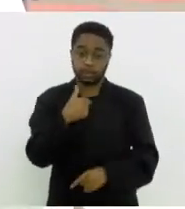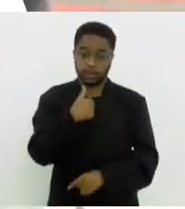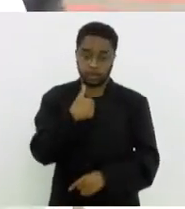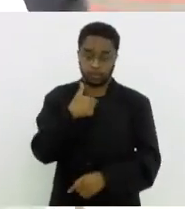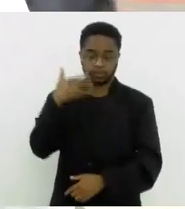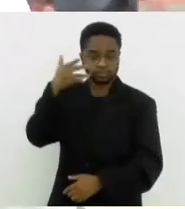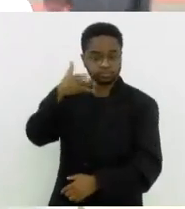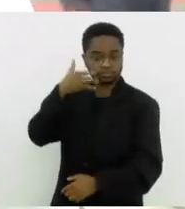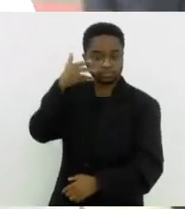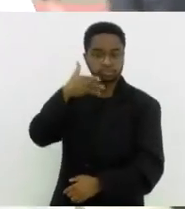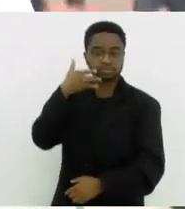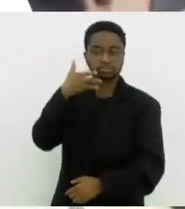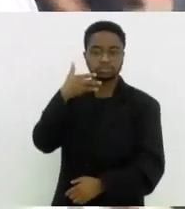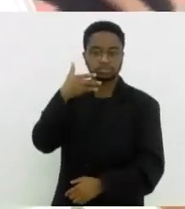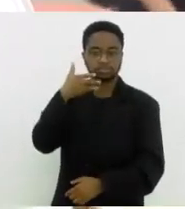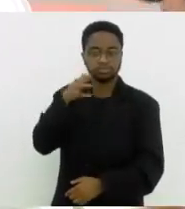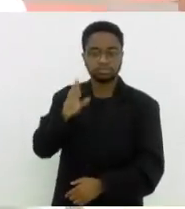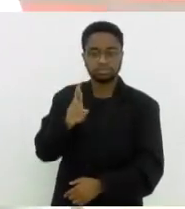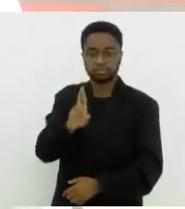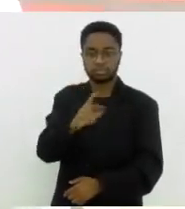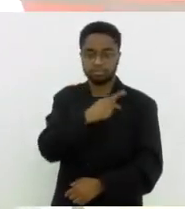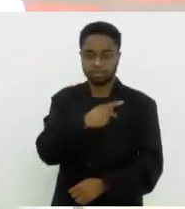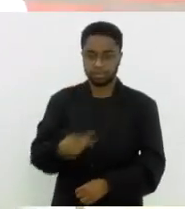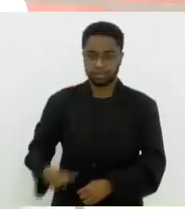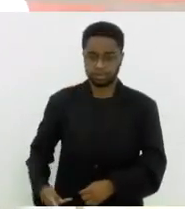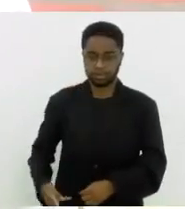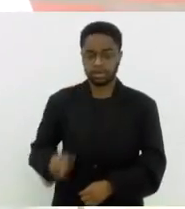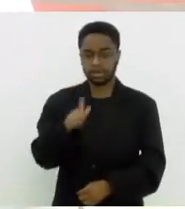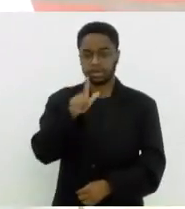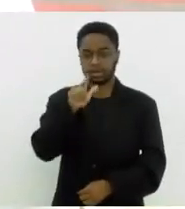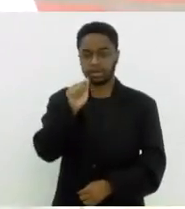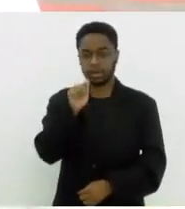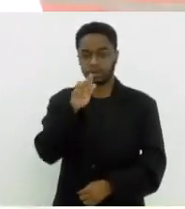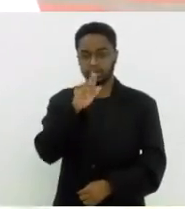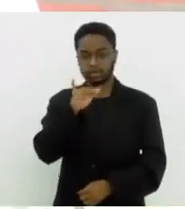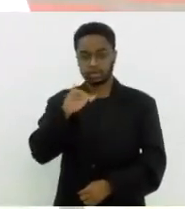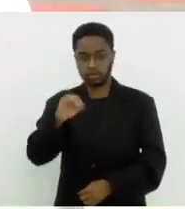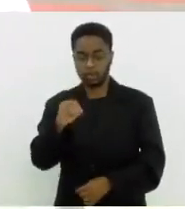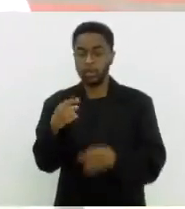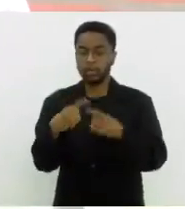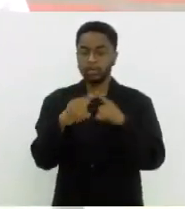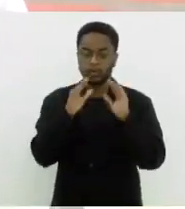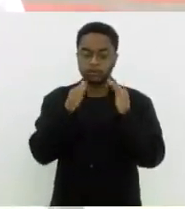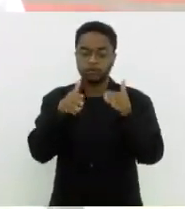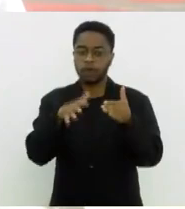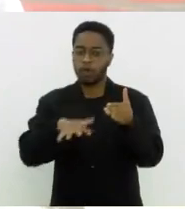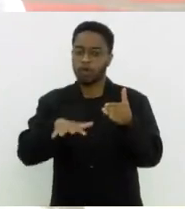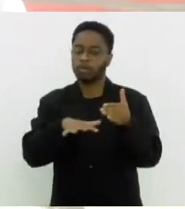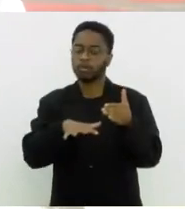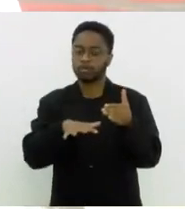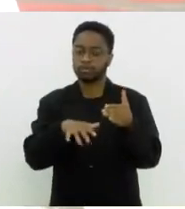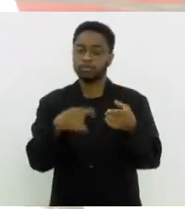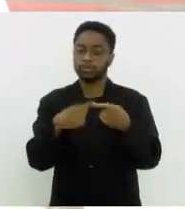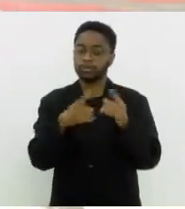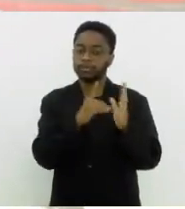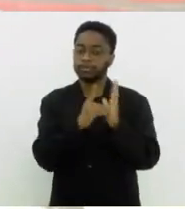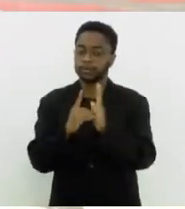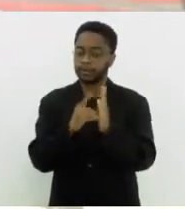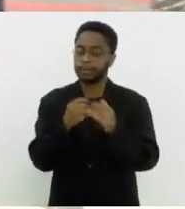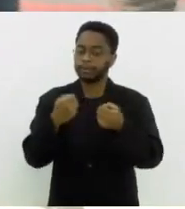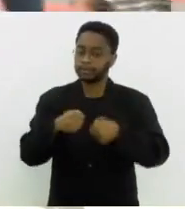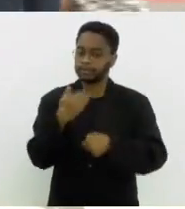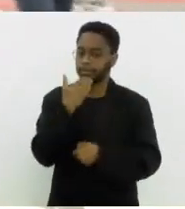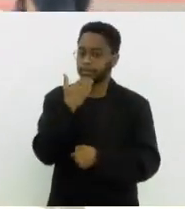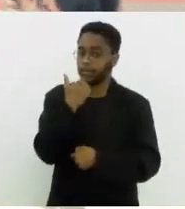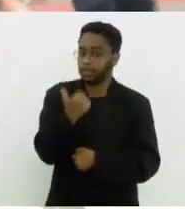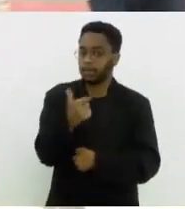falo em nome do nosso presidente, Dr. Glaucio Paes, que tem olhado nesse sentido. Né, o Detran precisa melhorar a